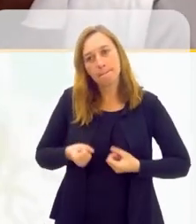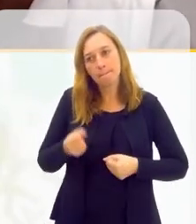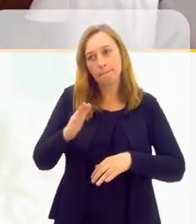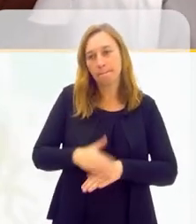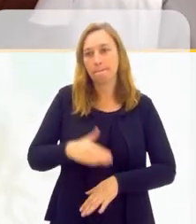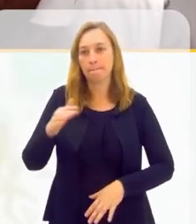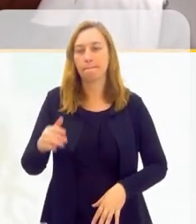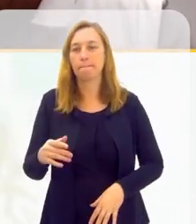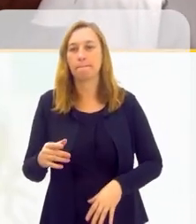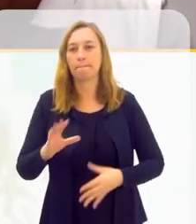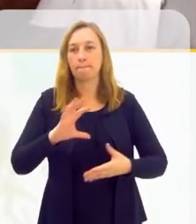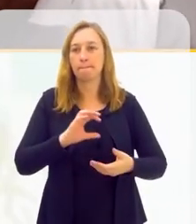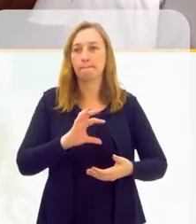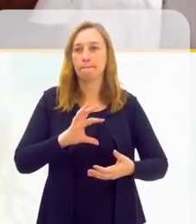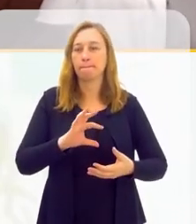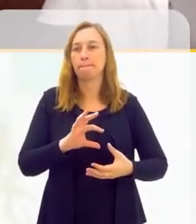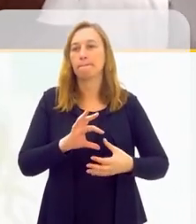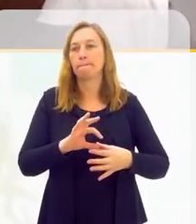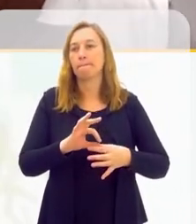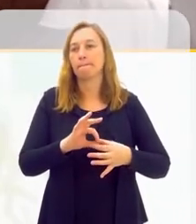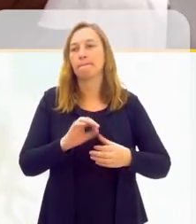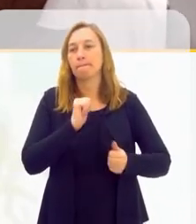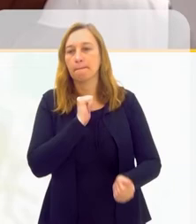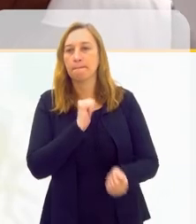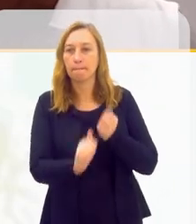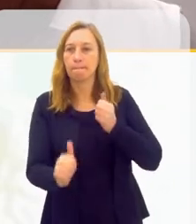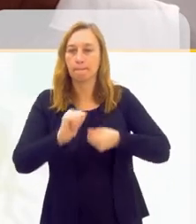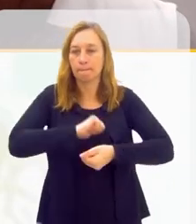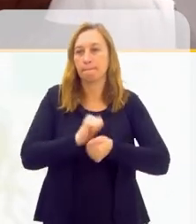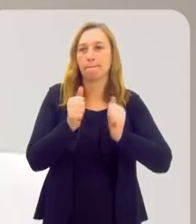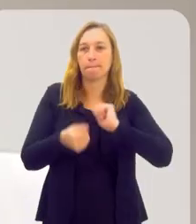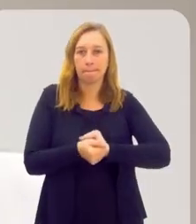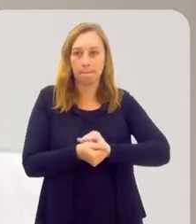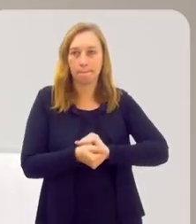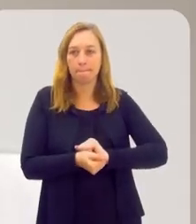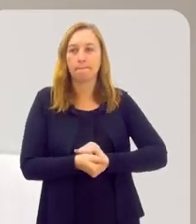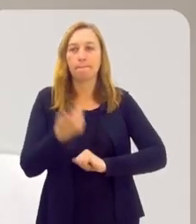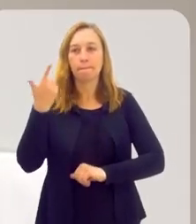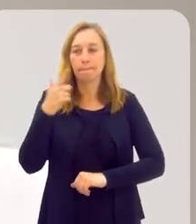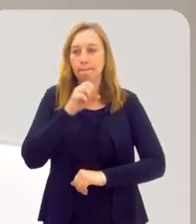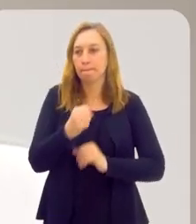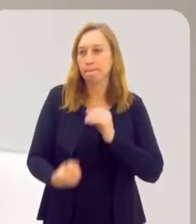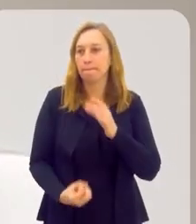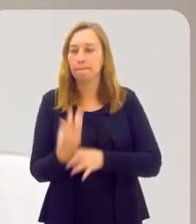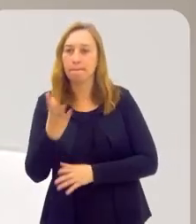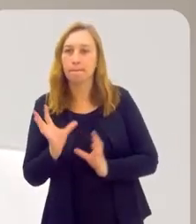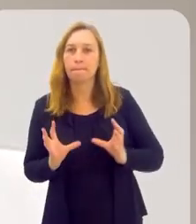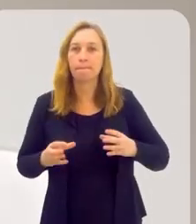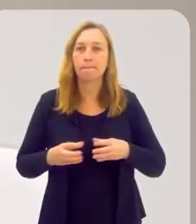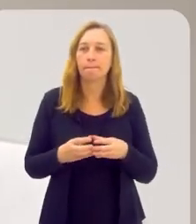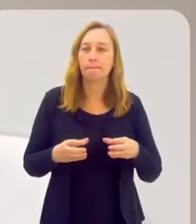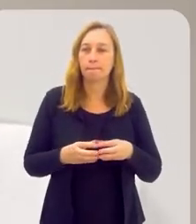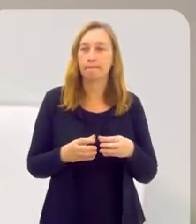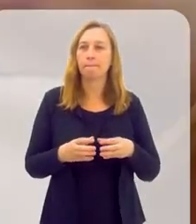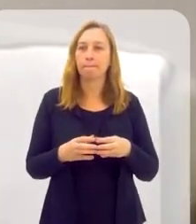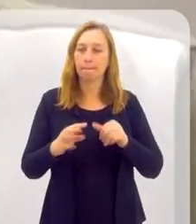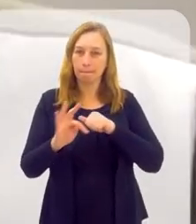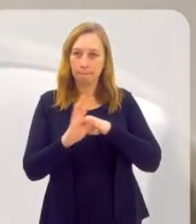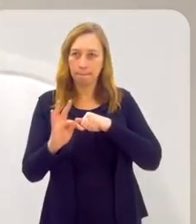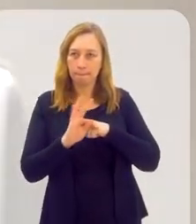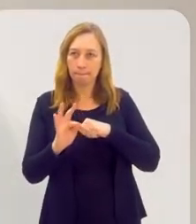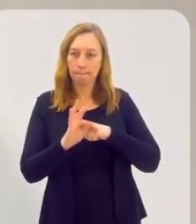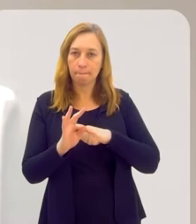que investir no desporto adaptado para poder ter resultados e para poder conseguir criar condições para esses atletas